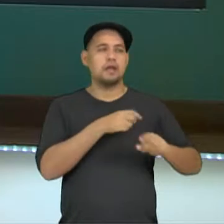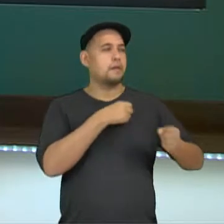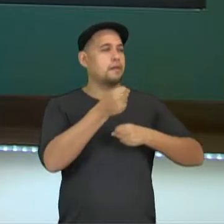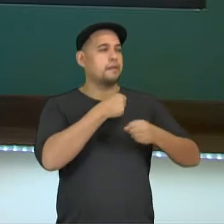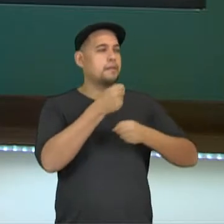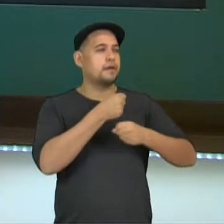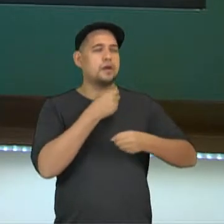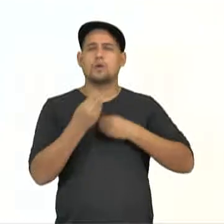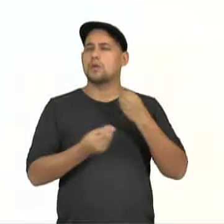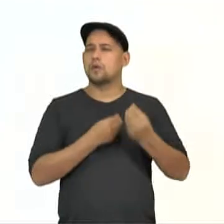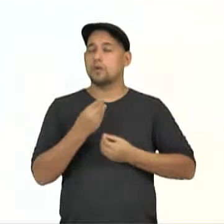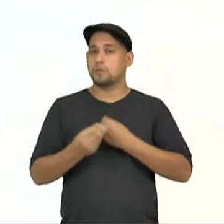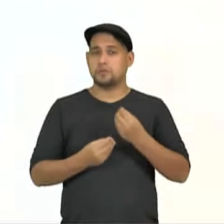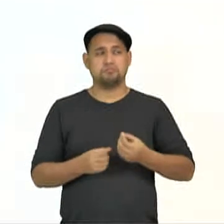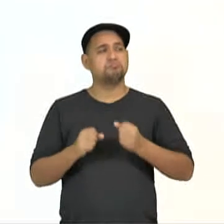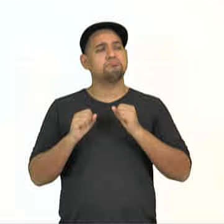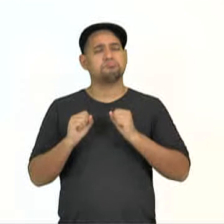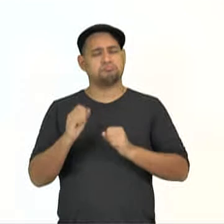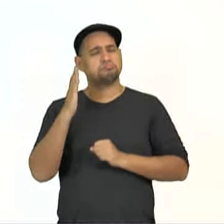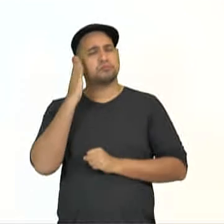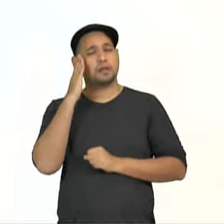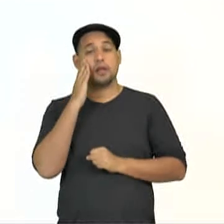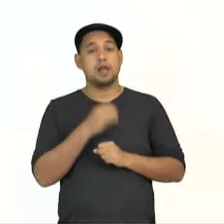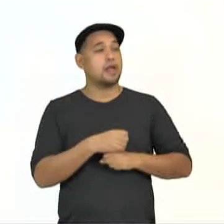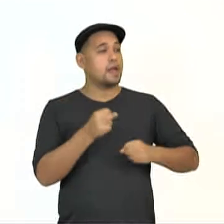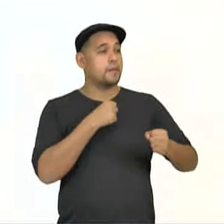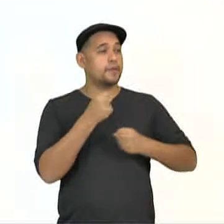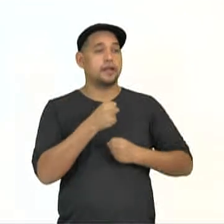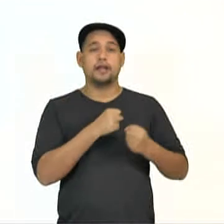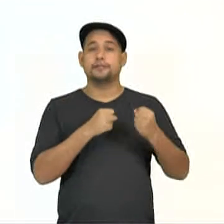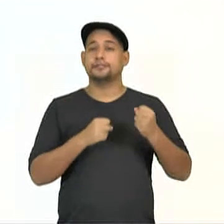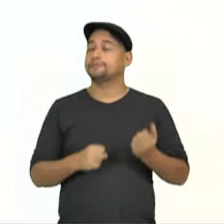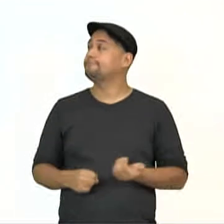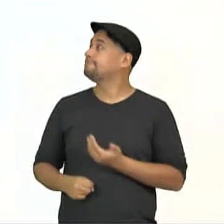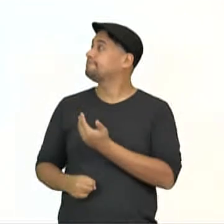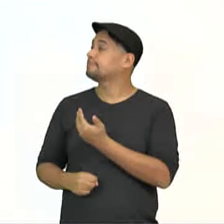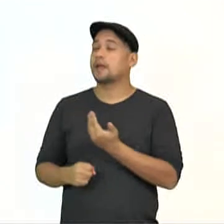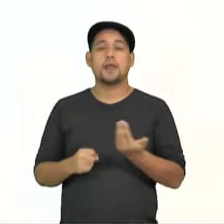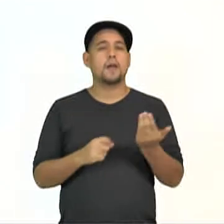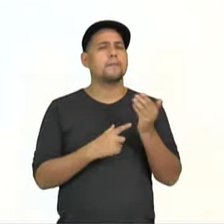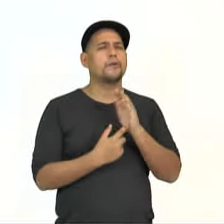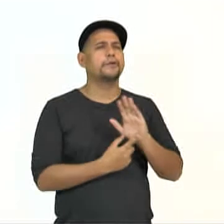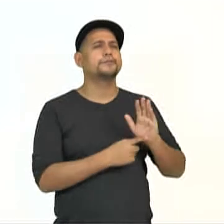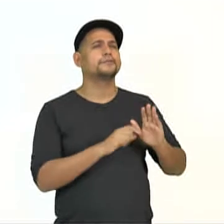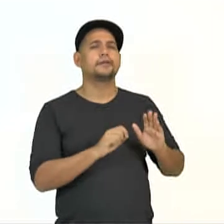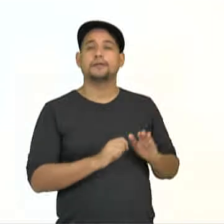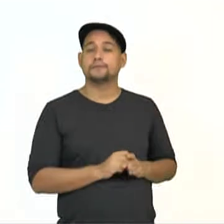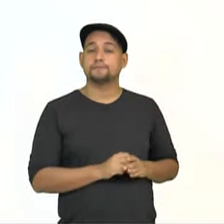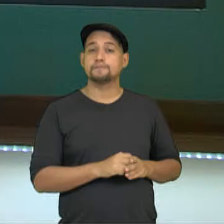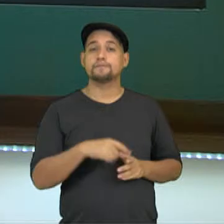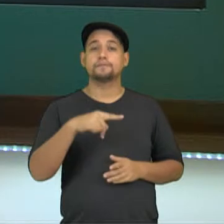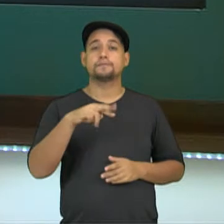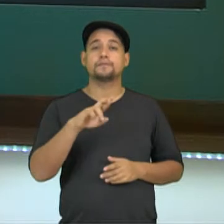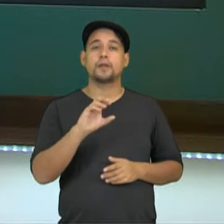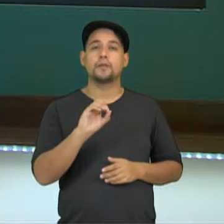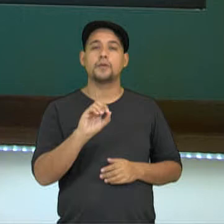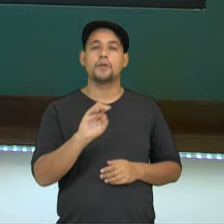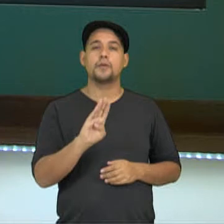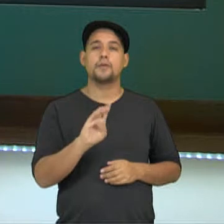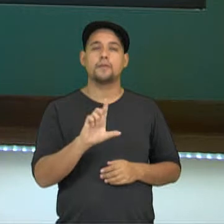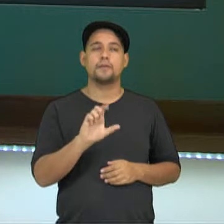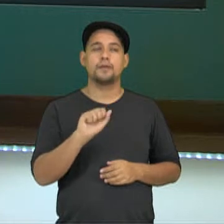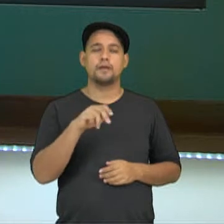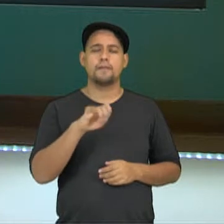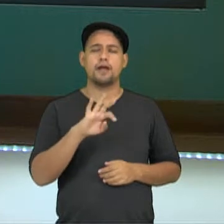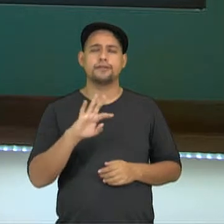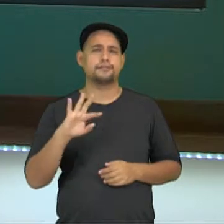reportagem? É possível saber. A reportagem já apresenta no título uma problematização, então ela traz a problemática de